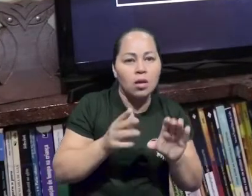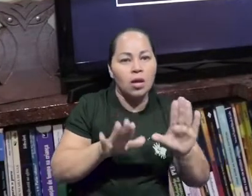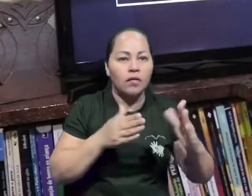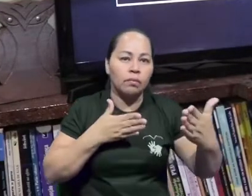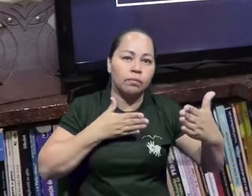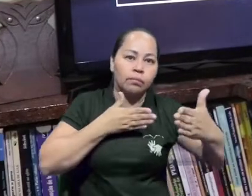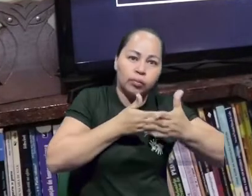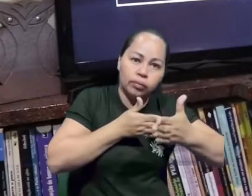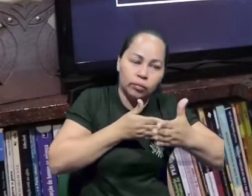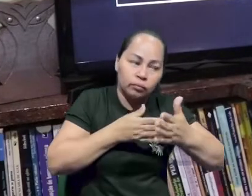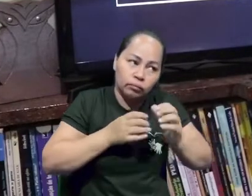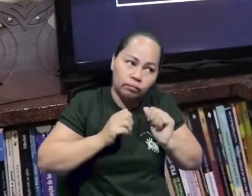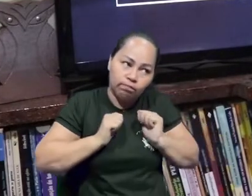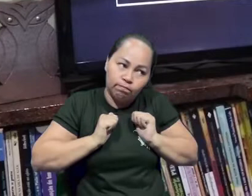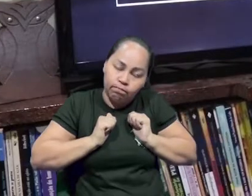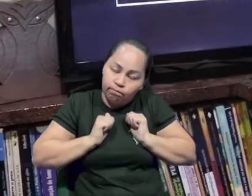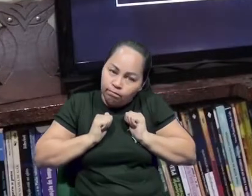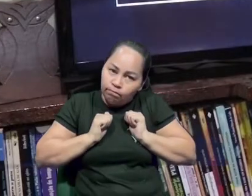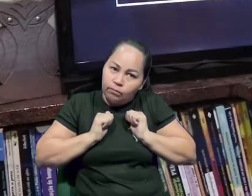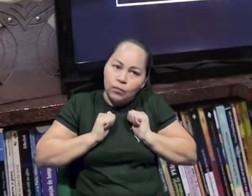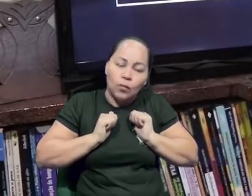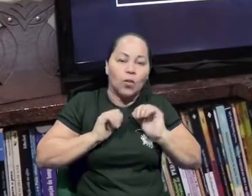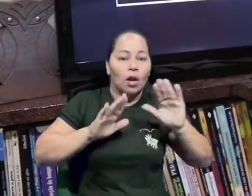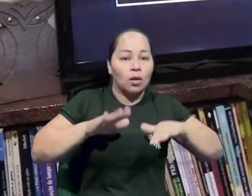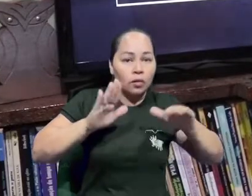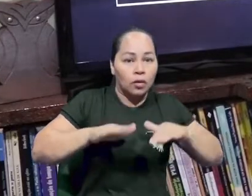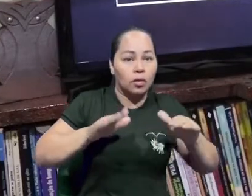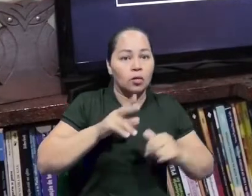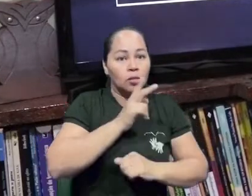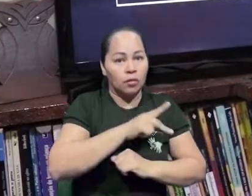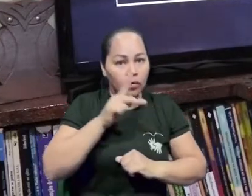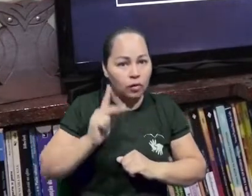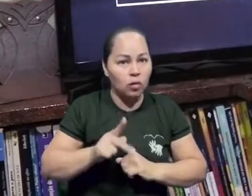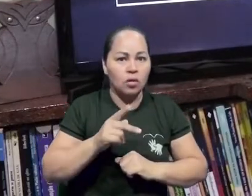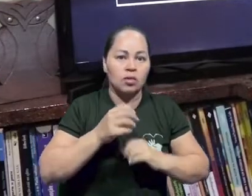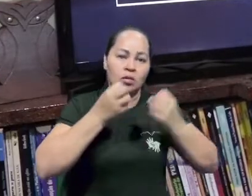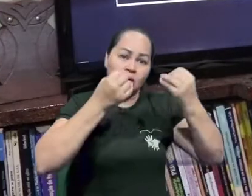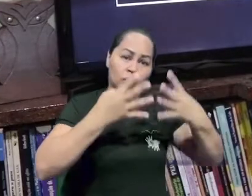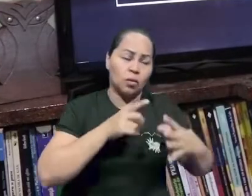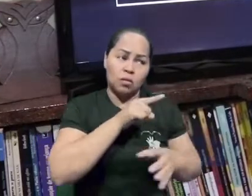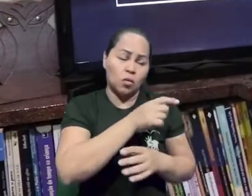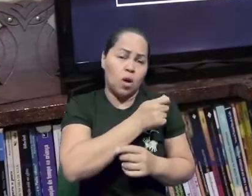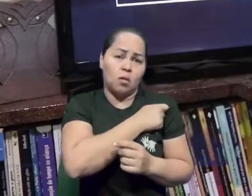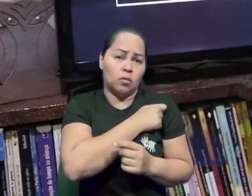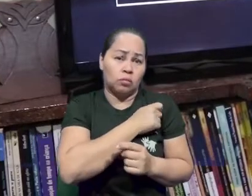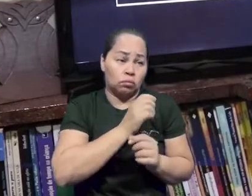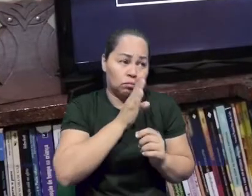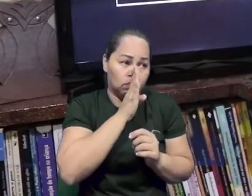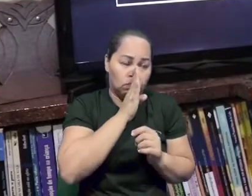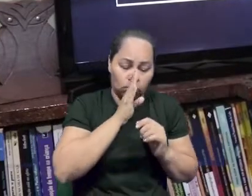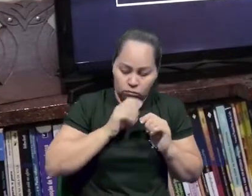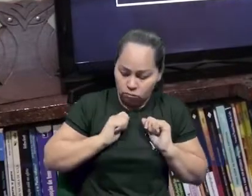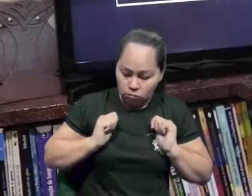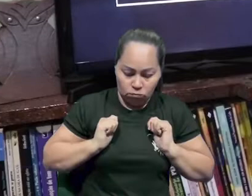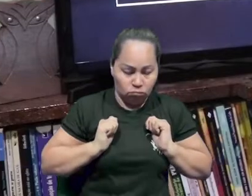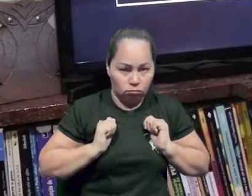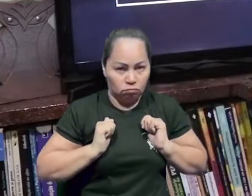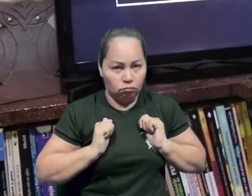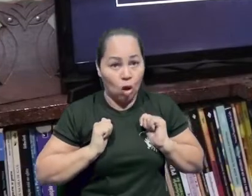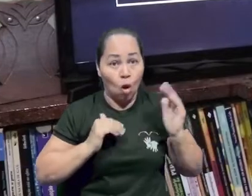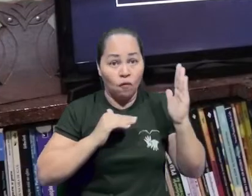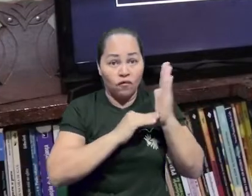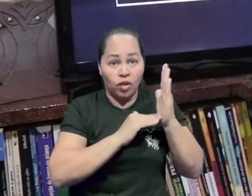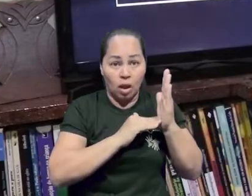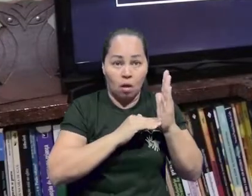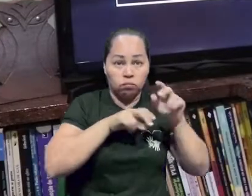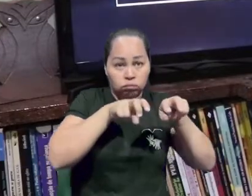tende a retrair-se. Os docentes afirmam que o referido aluno não dá trabalho e fica sempre com os colegas no fundo